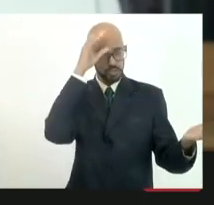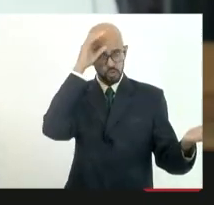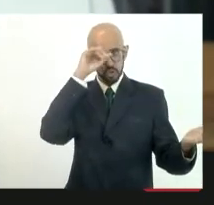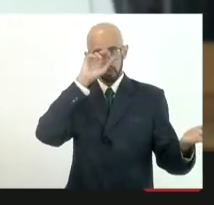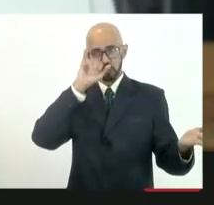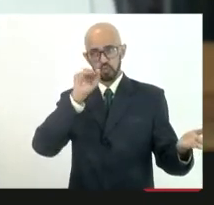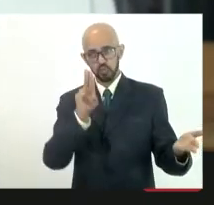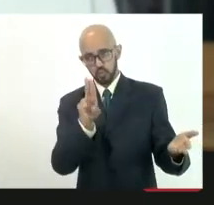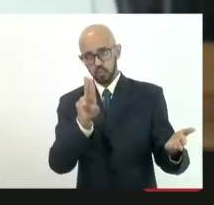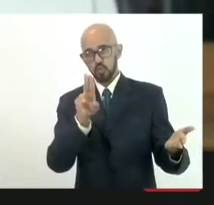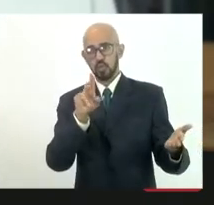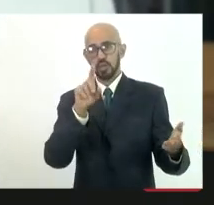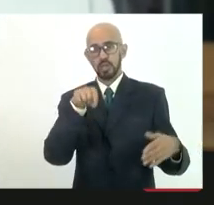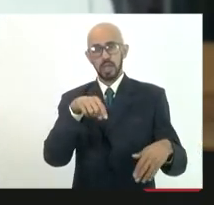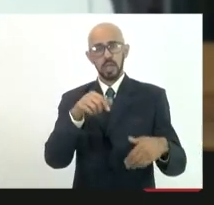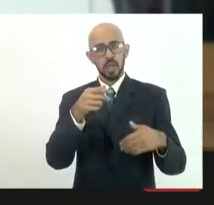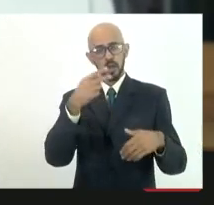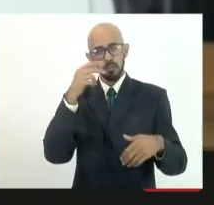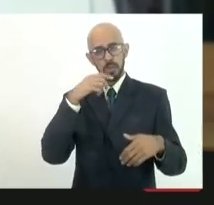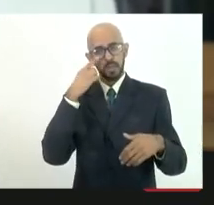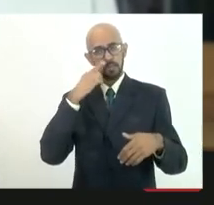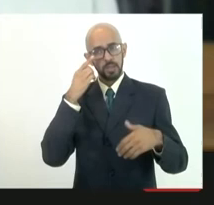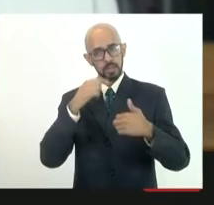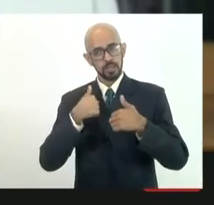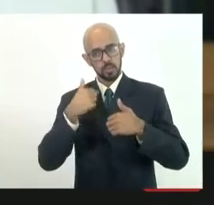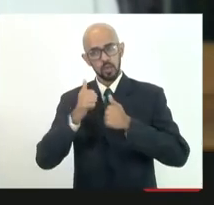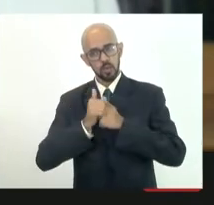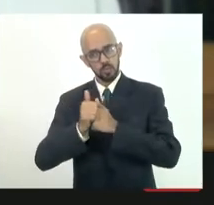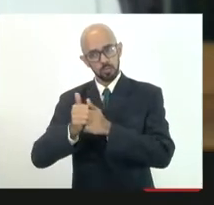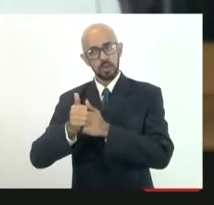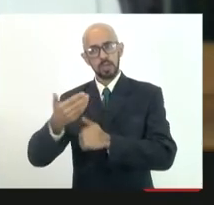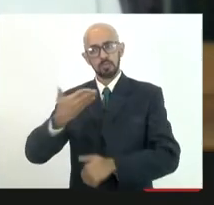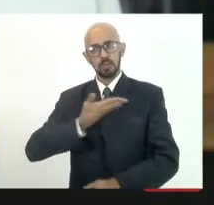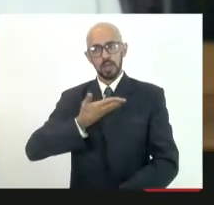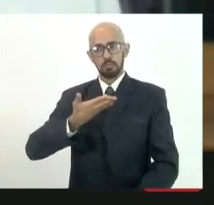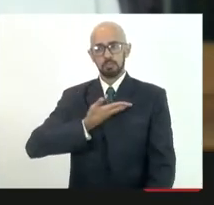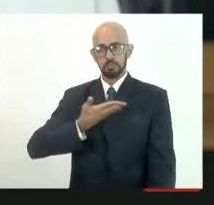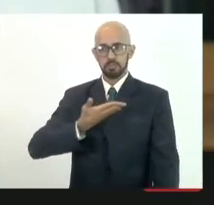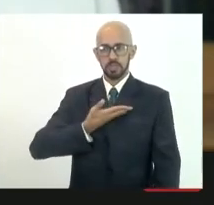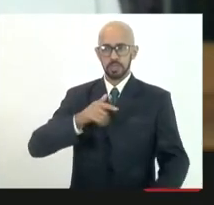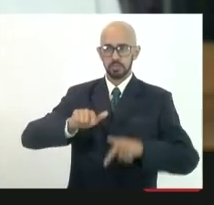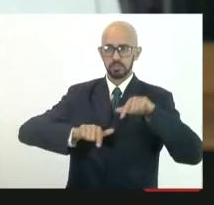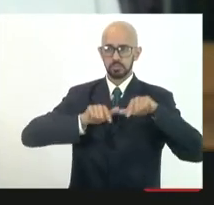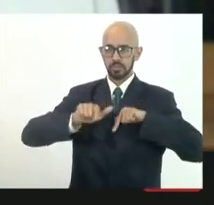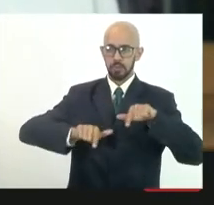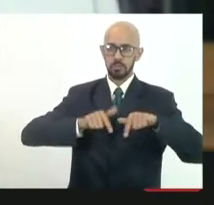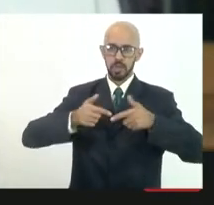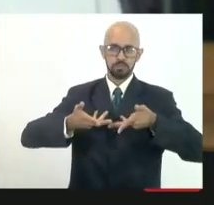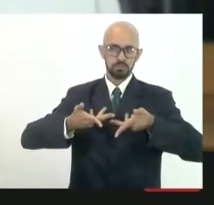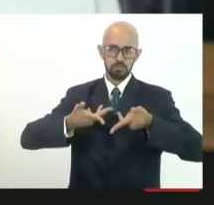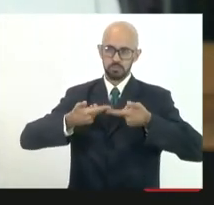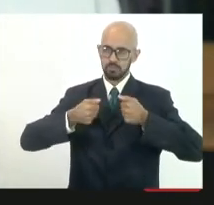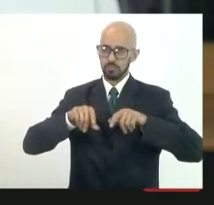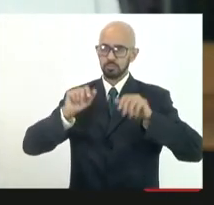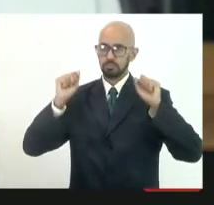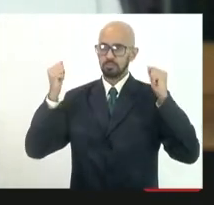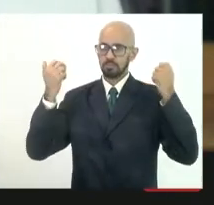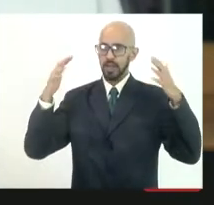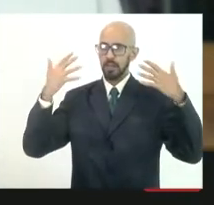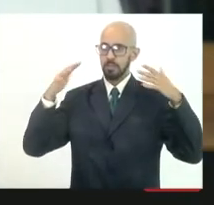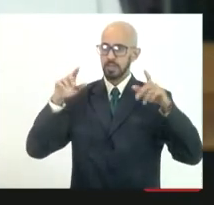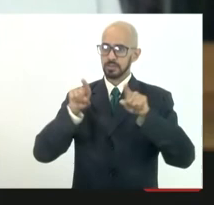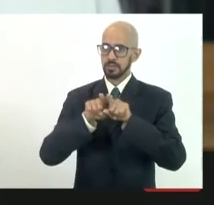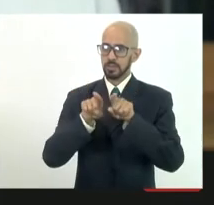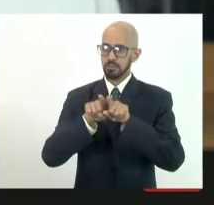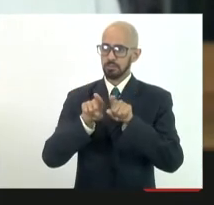que eu acompanho, amiga, tem feito um trabalho excelente. Parabenizo a